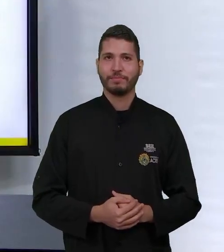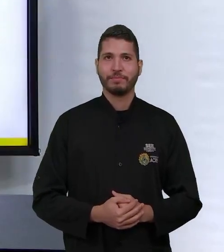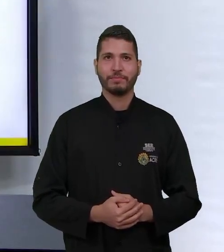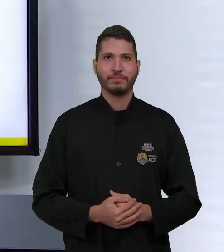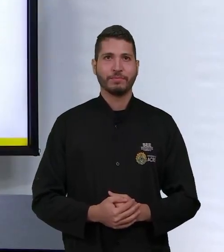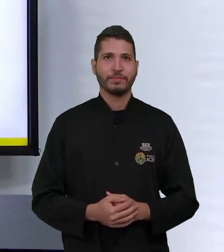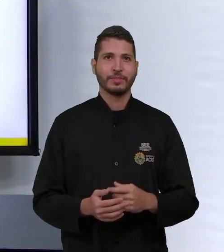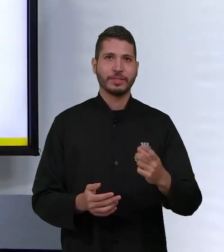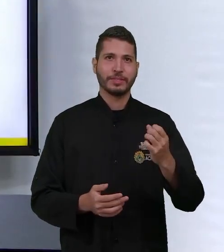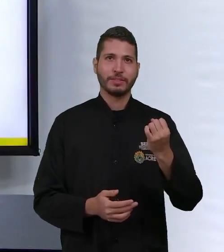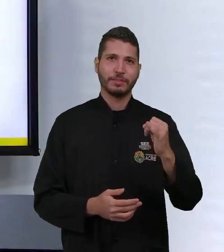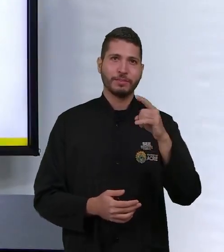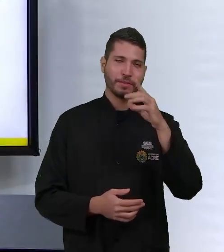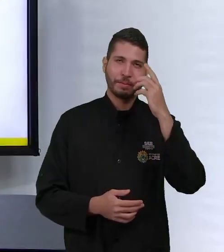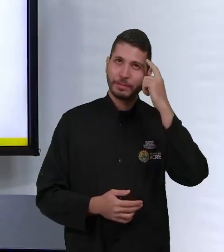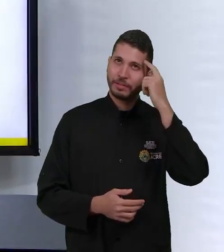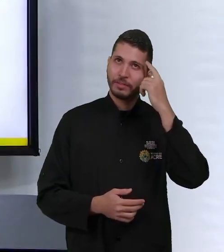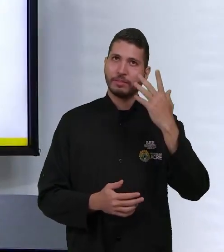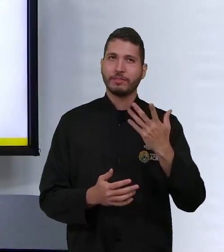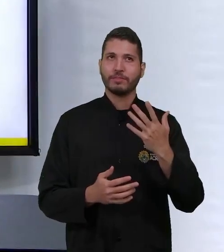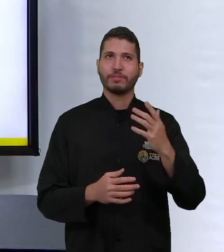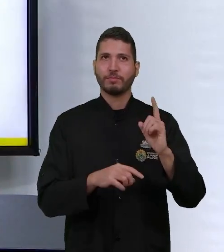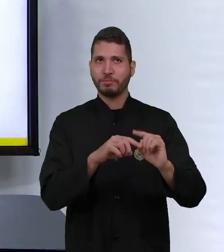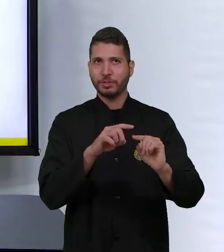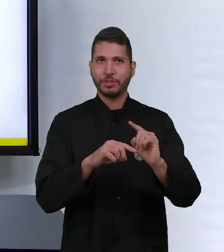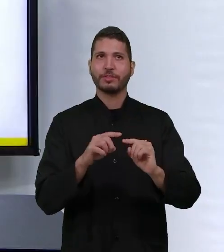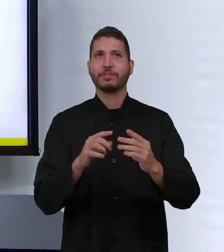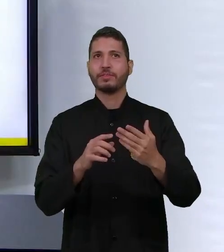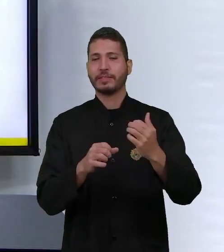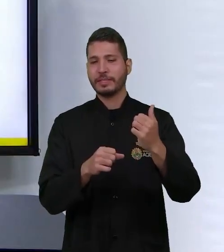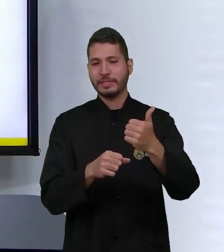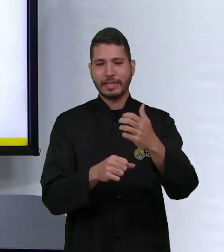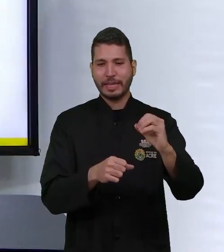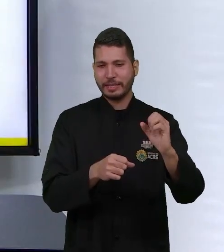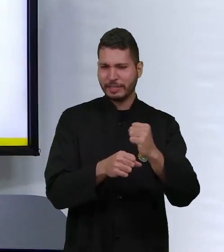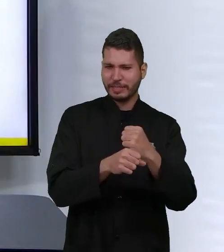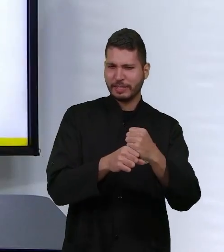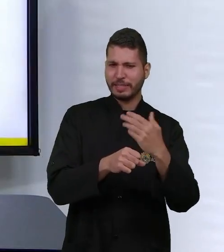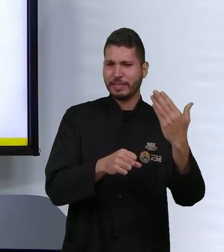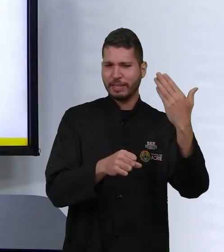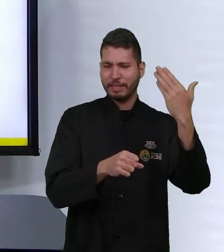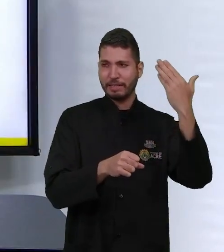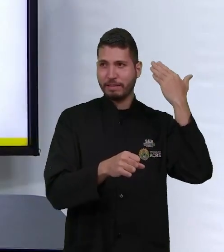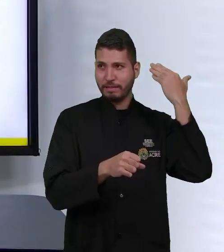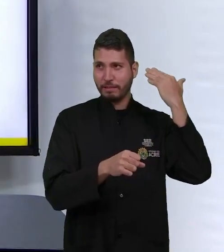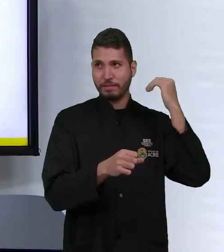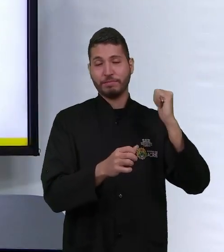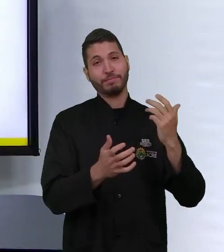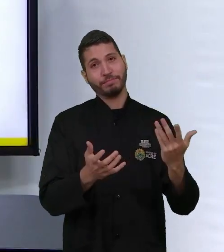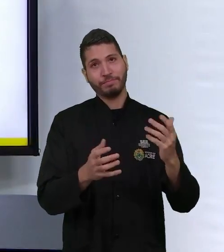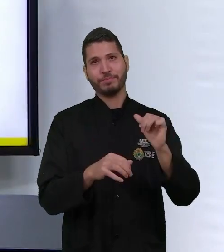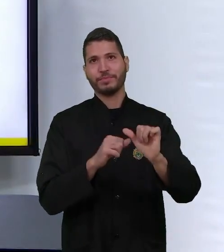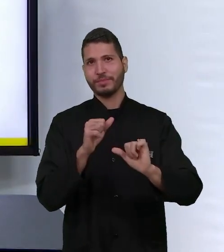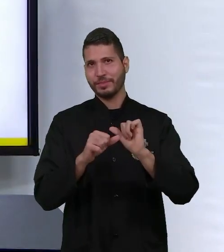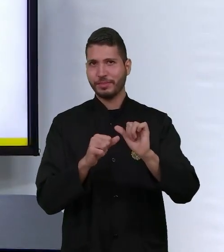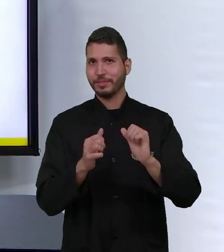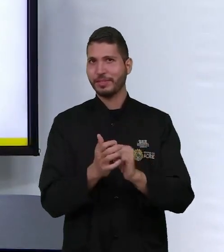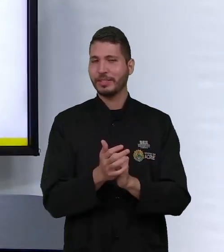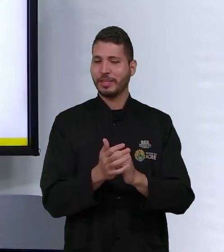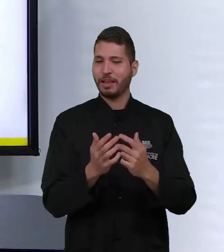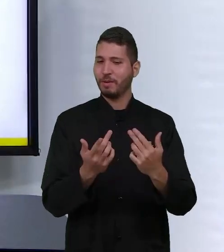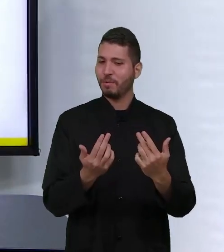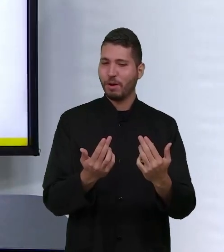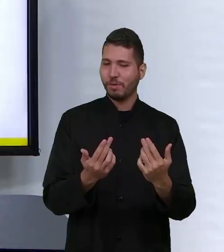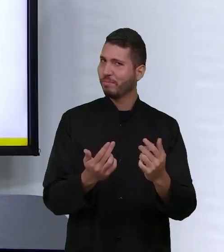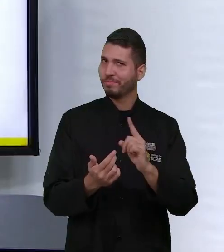nos objetos que eram há 10 anos atrás, atualmente não são mais iguais. Os celulares, por exemplo, os televisores, que eram